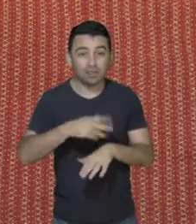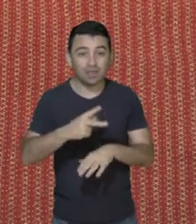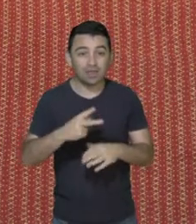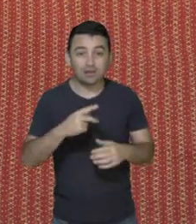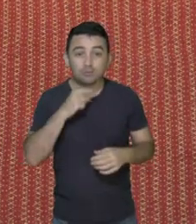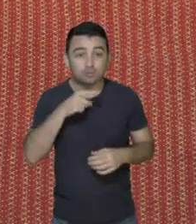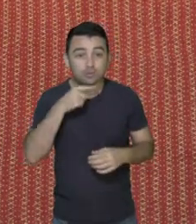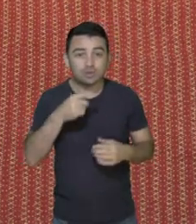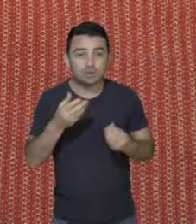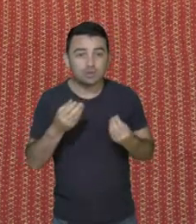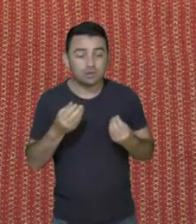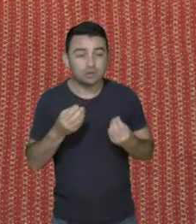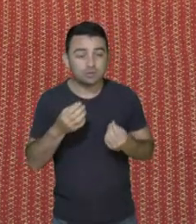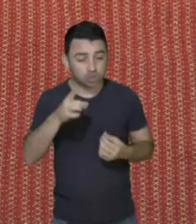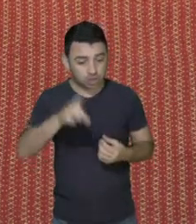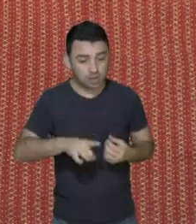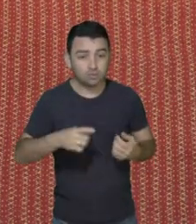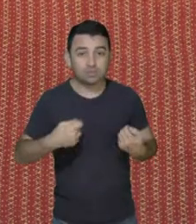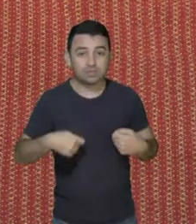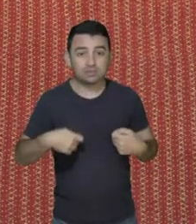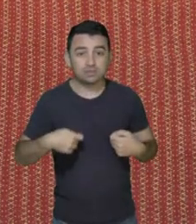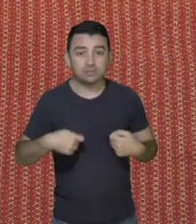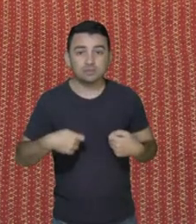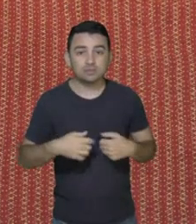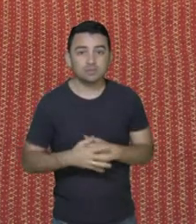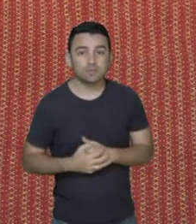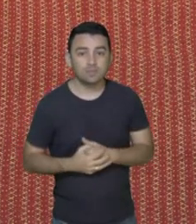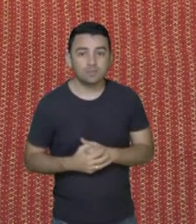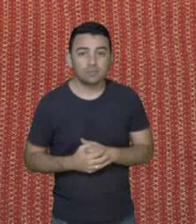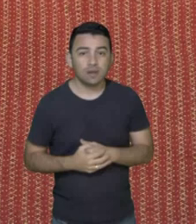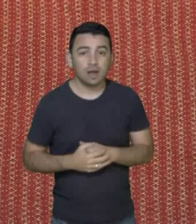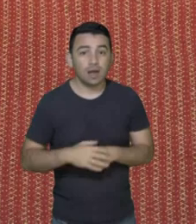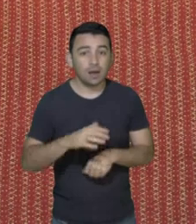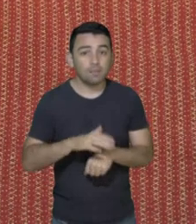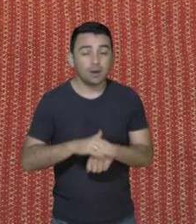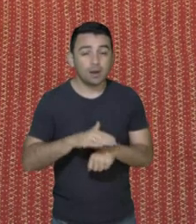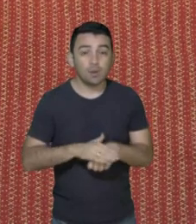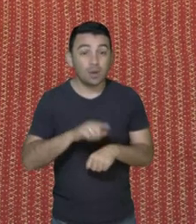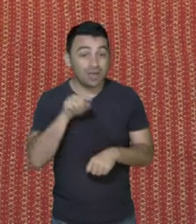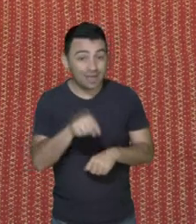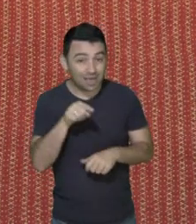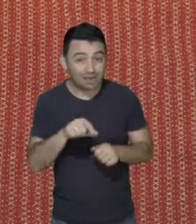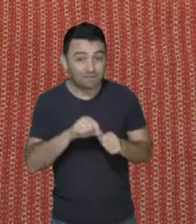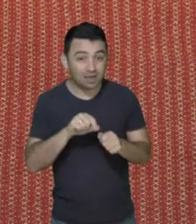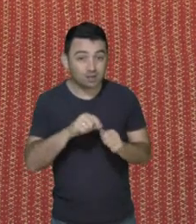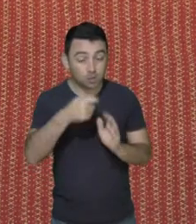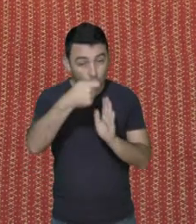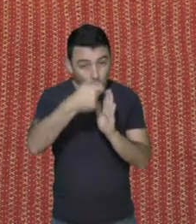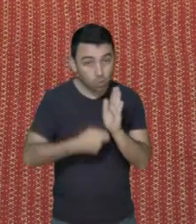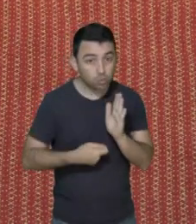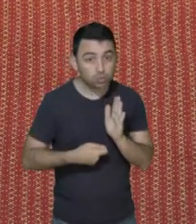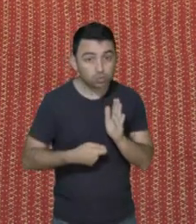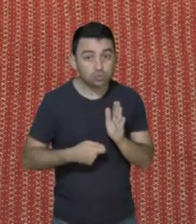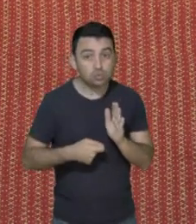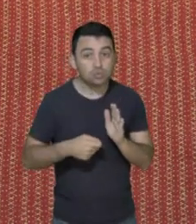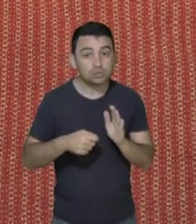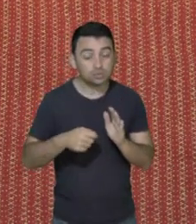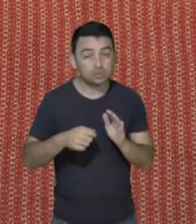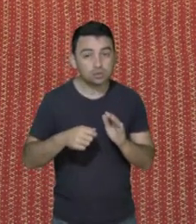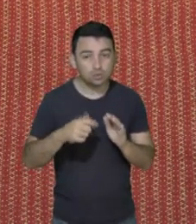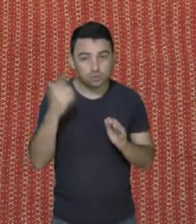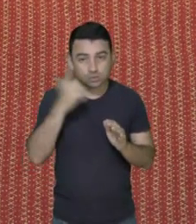Não ter ele o direito de nomeá-los. Quem cabe fazer o concurso público para prover cargos de